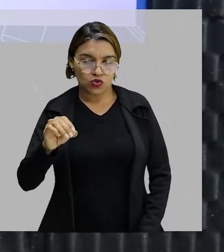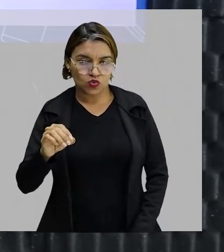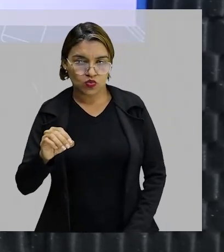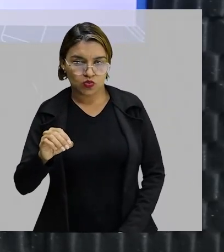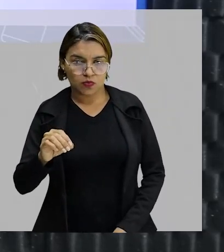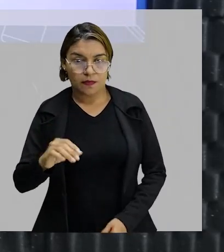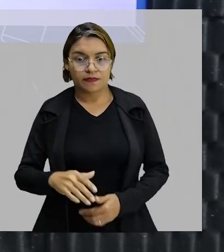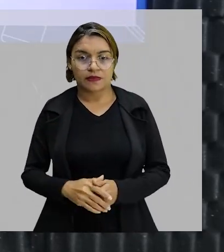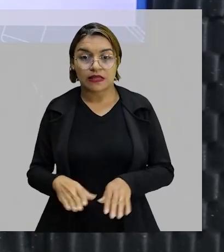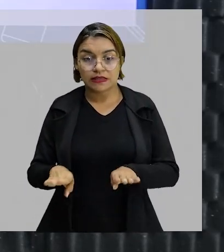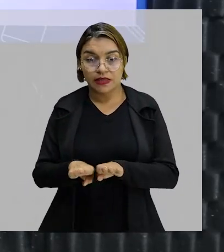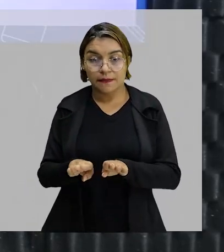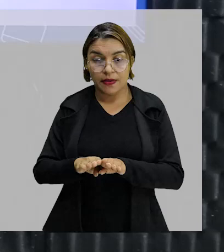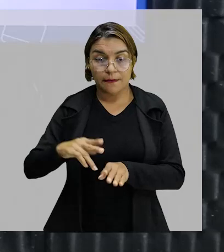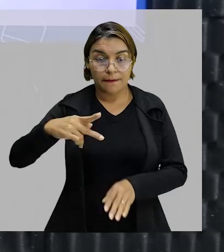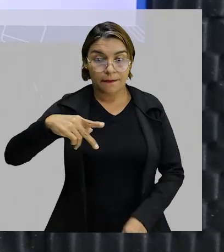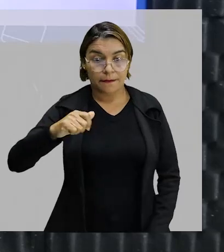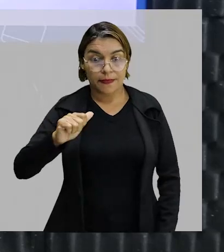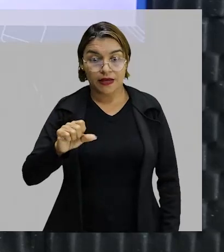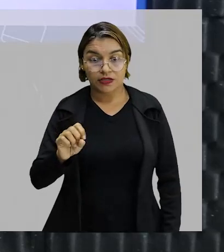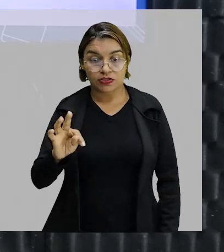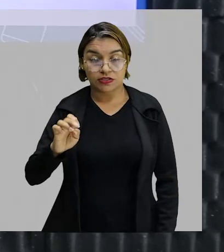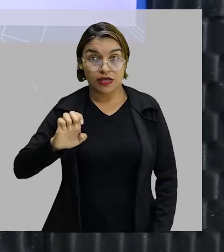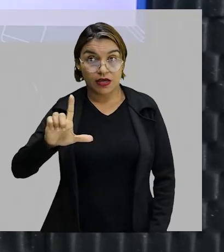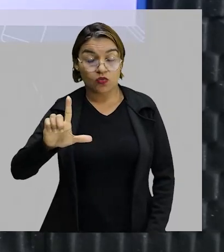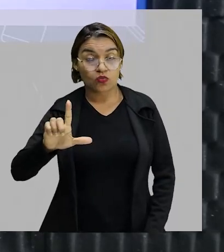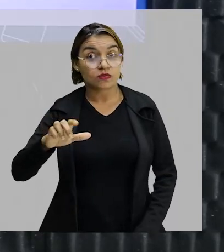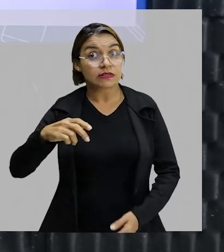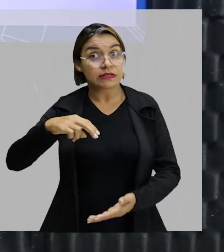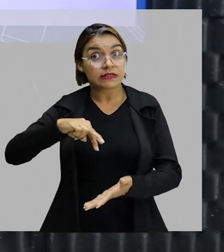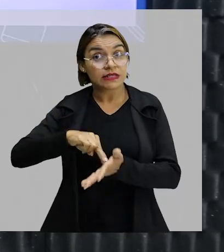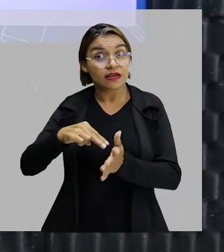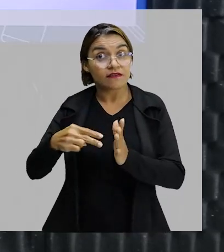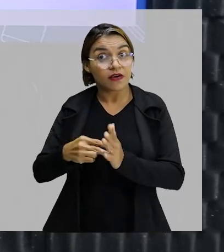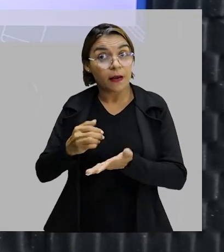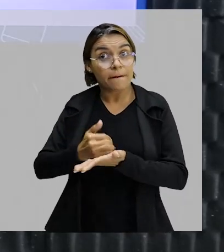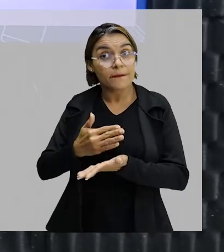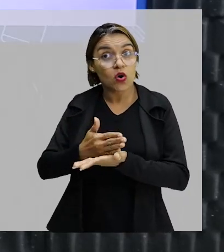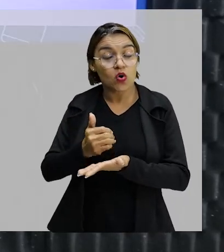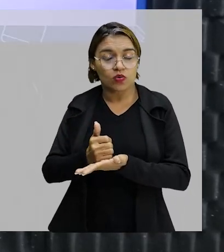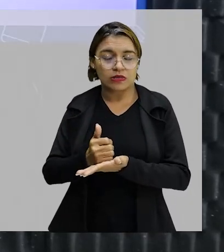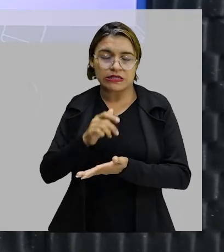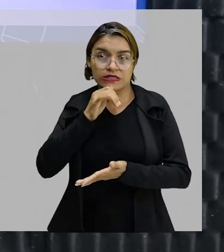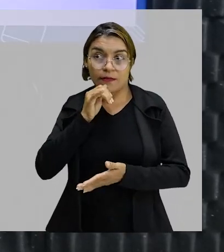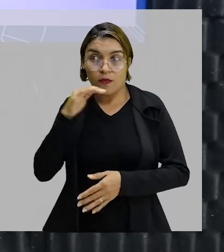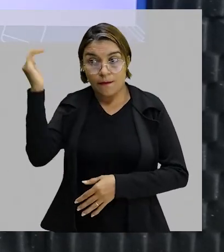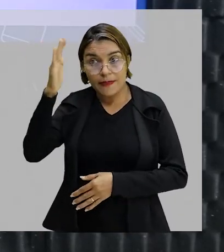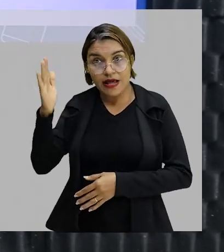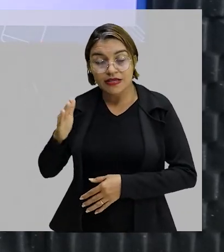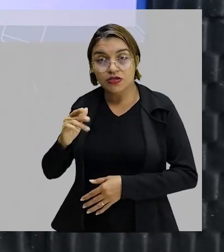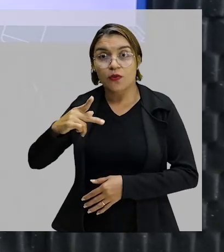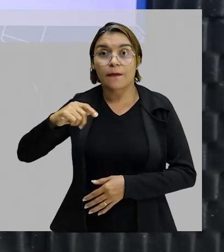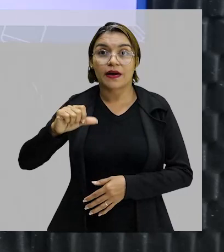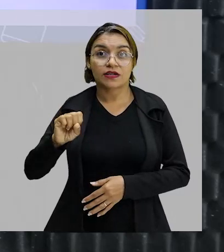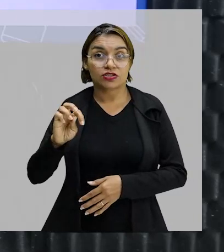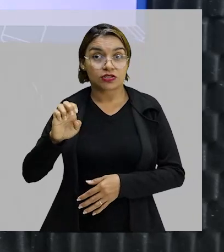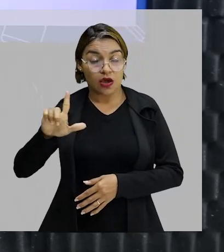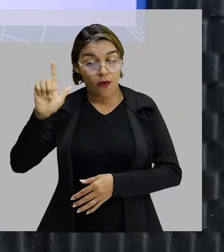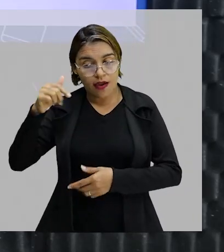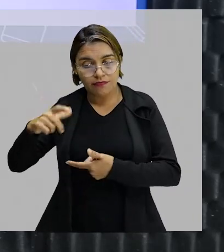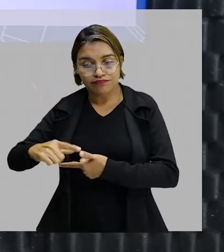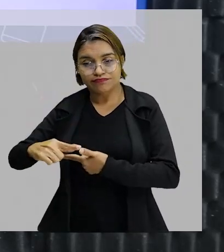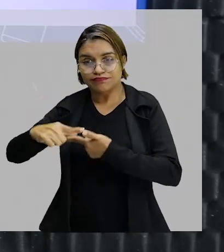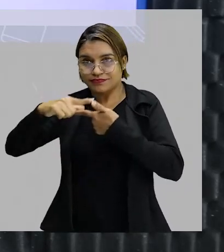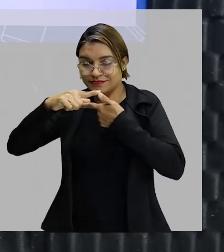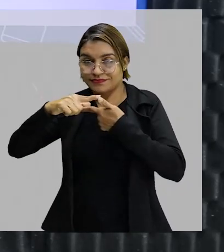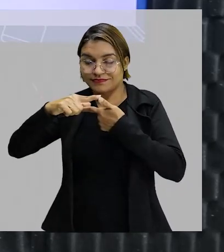significa bolo, tá? Pastel para nós é pastel, né? É um salgadinho específico. Se